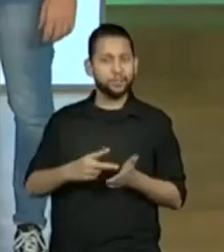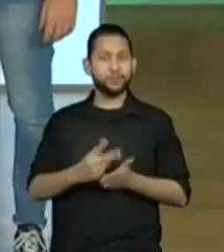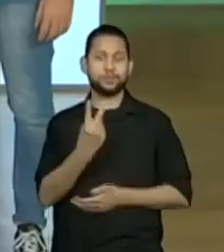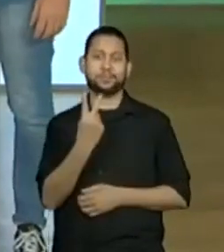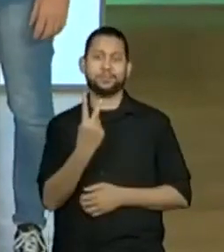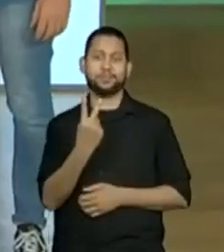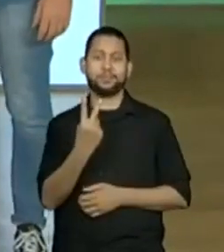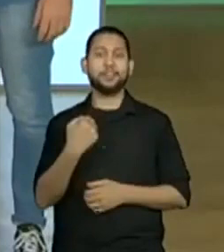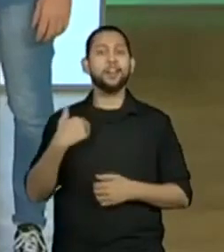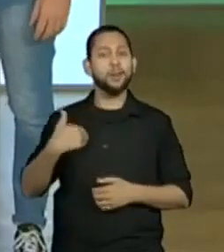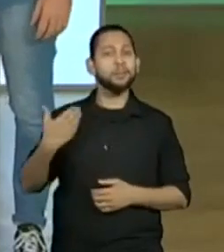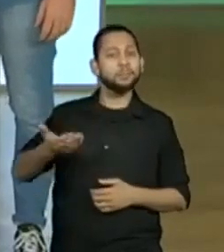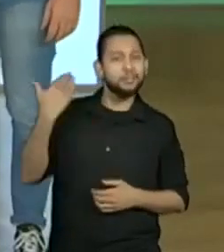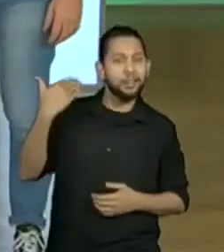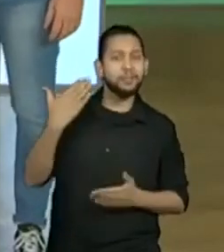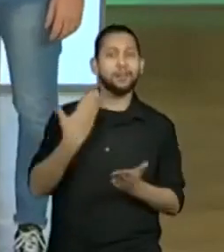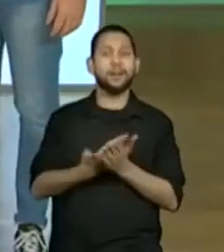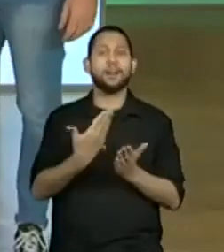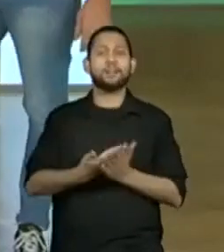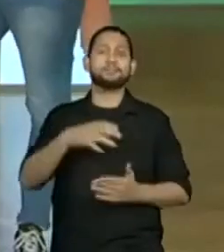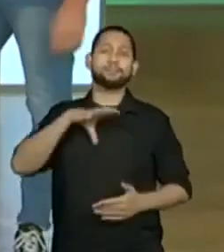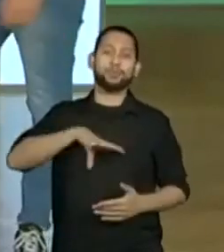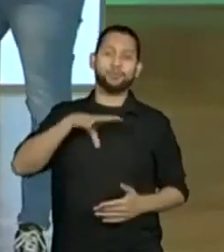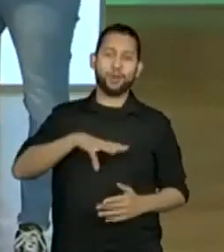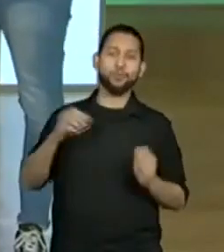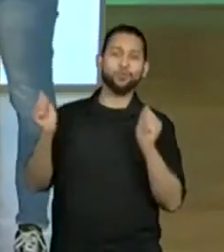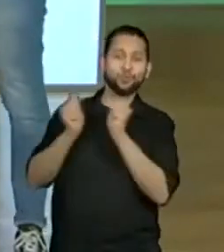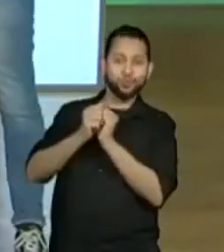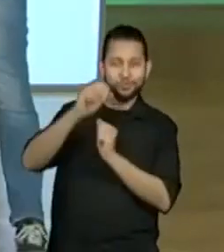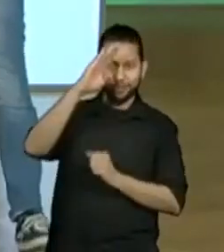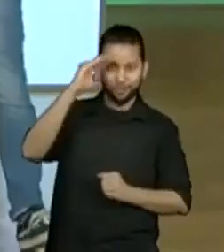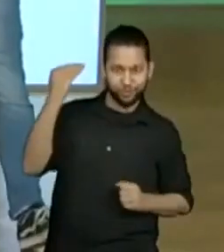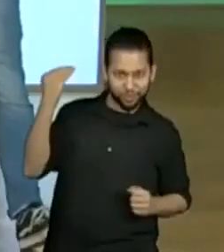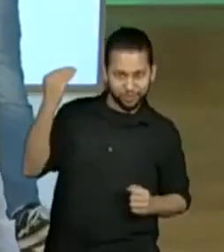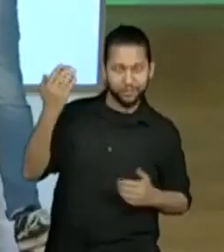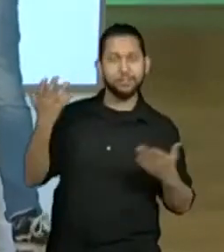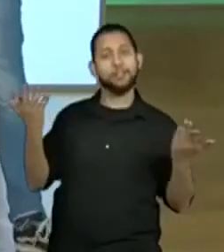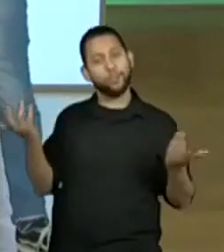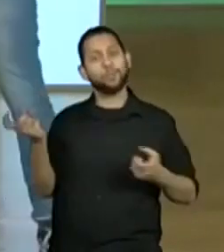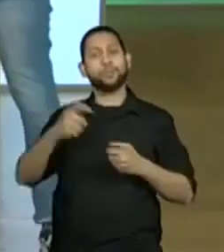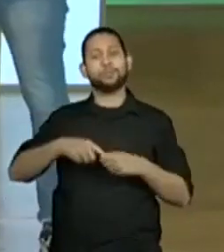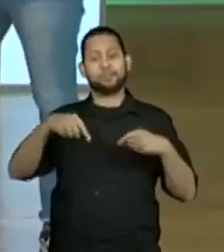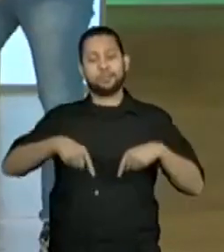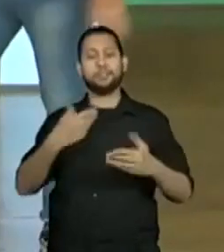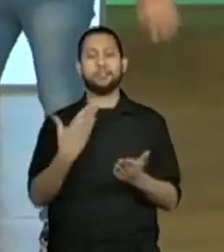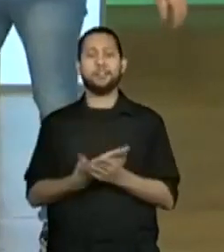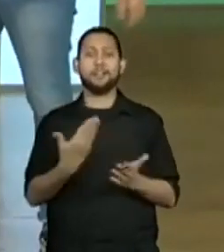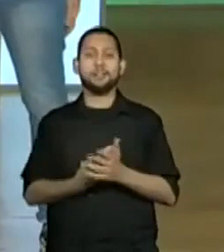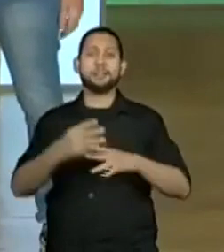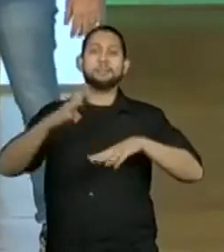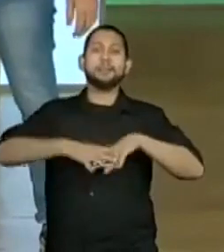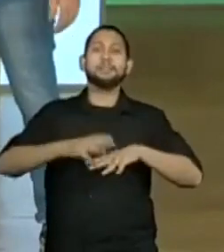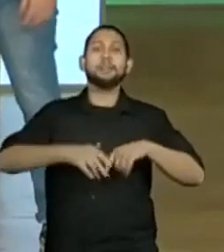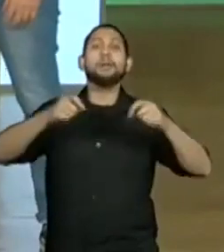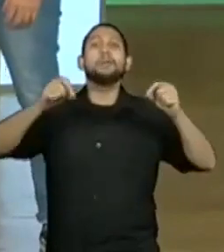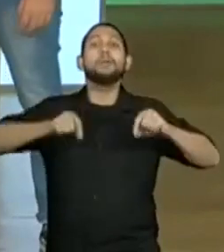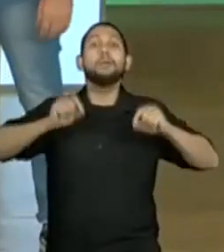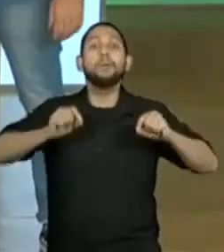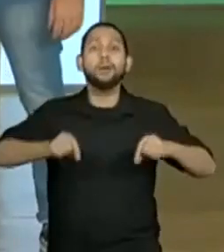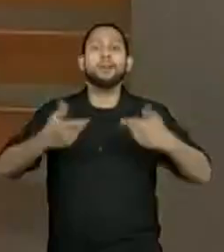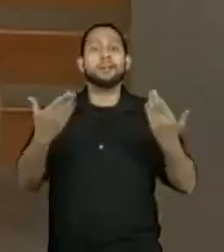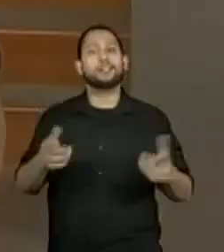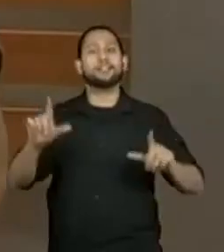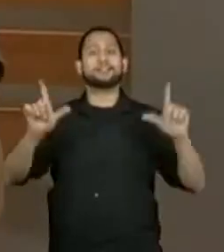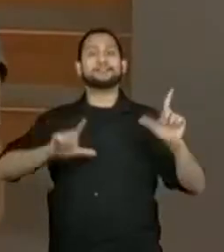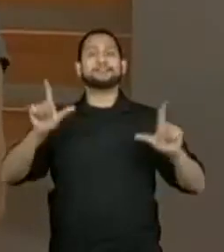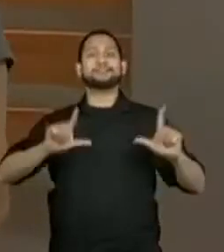né? Eu estava na aula de língua portuguesa da professora Regiane e voltamos para a nossa aula de matemática aonde? Na sua